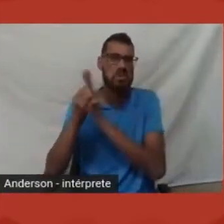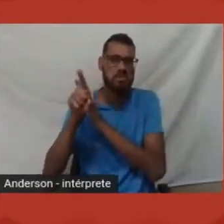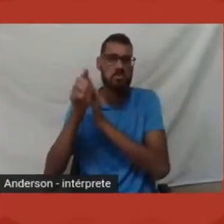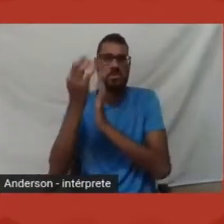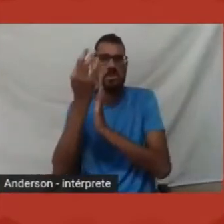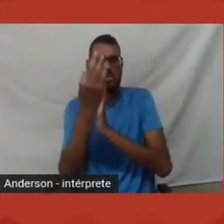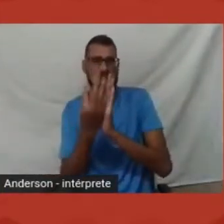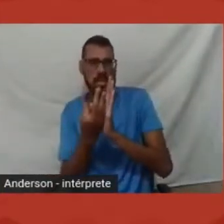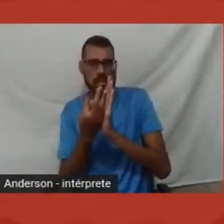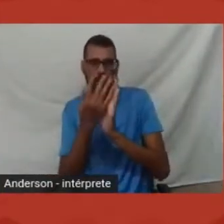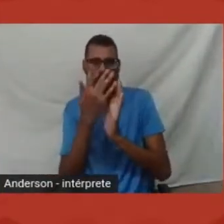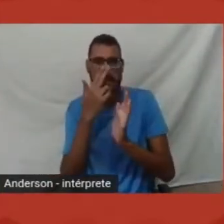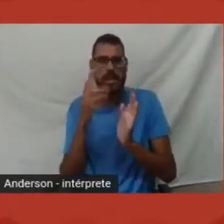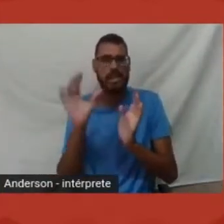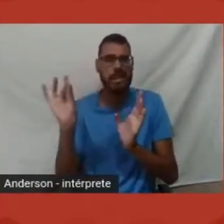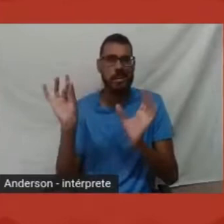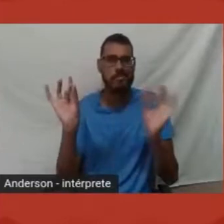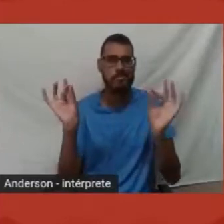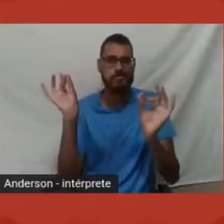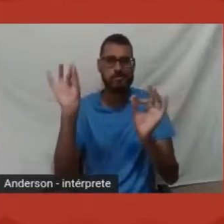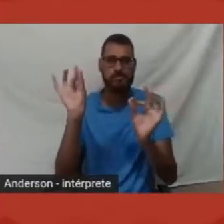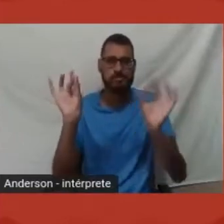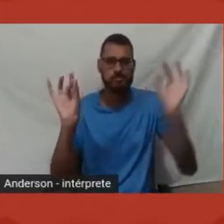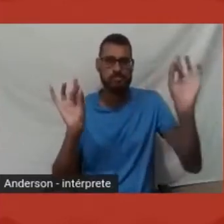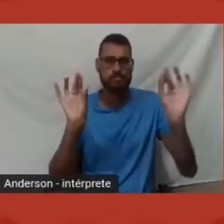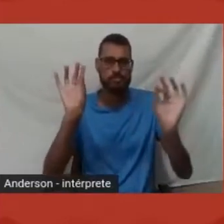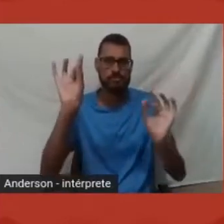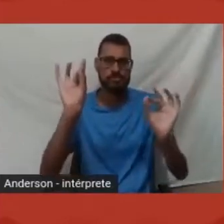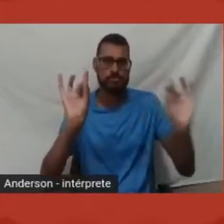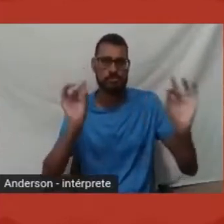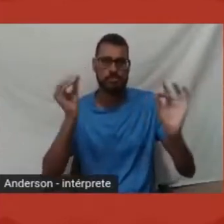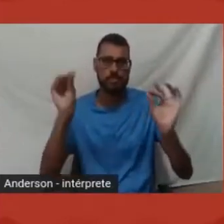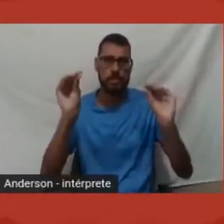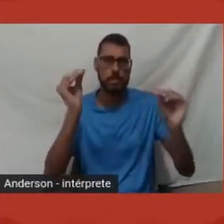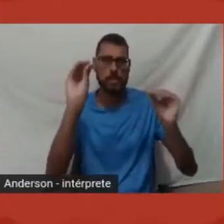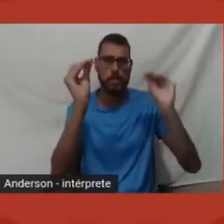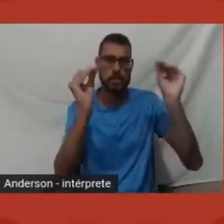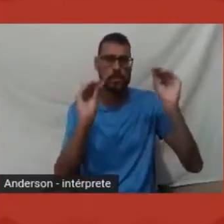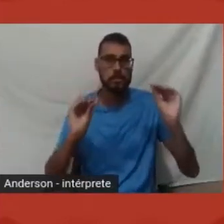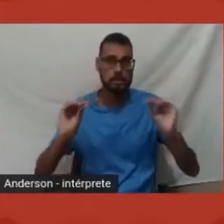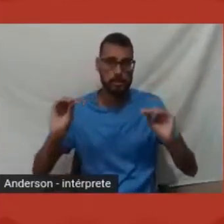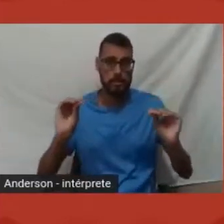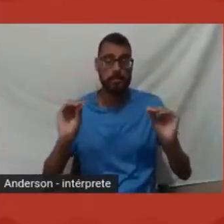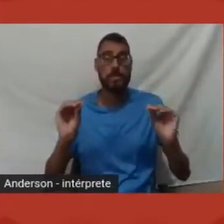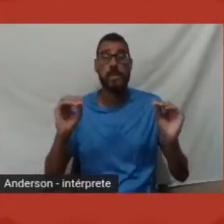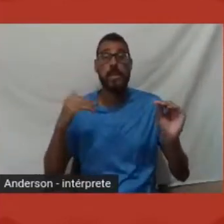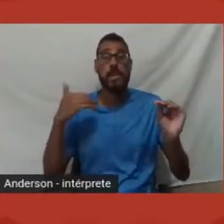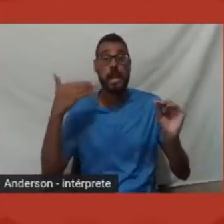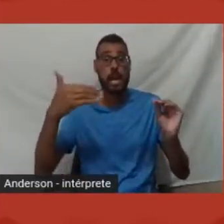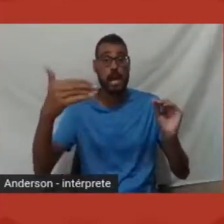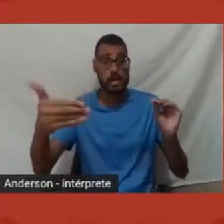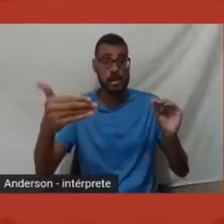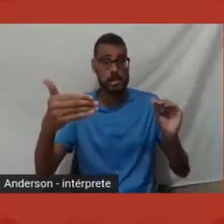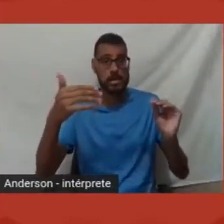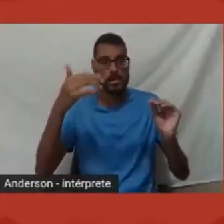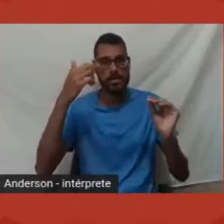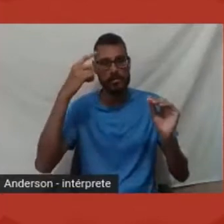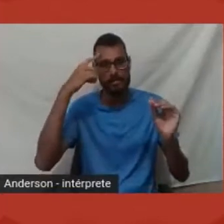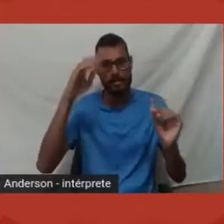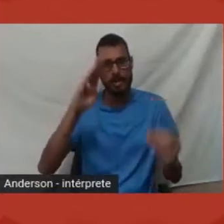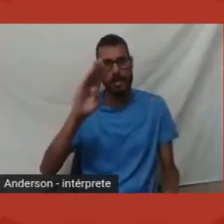notas adesivas ali, né, post-its. E a partir dali, aqui nesse processo de brainstorm, a gente